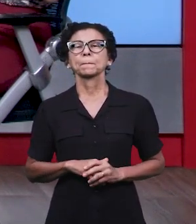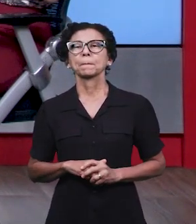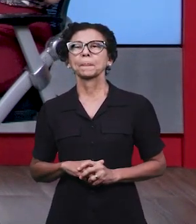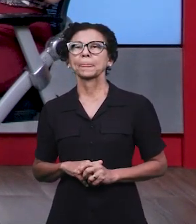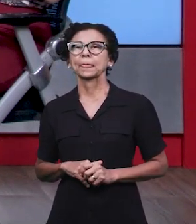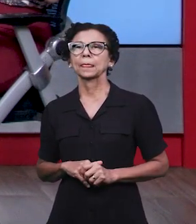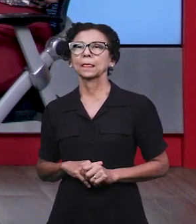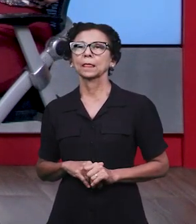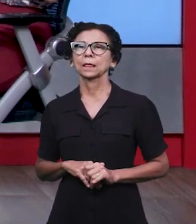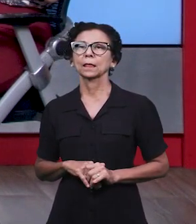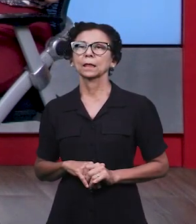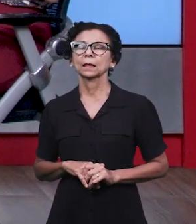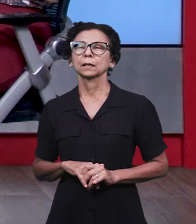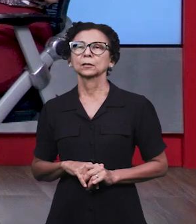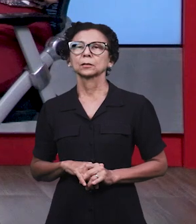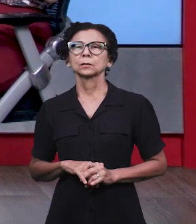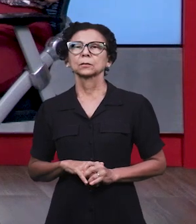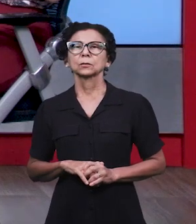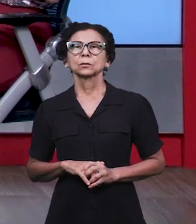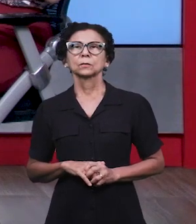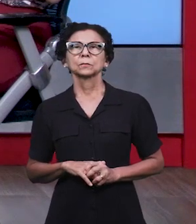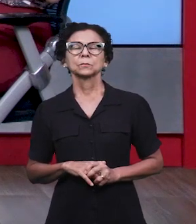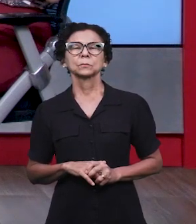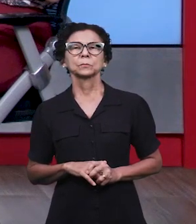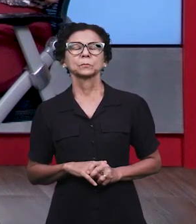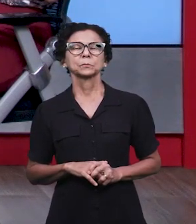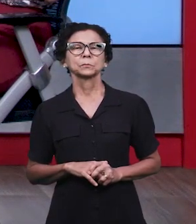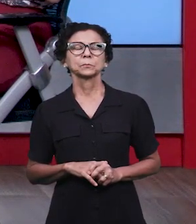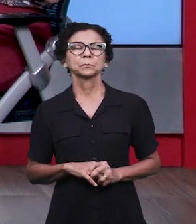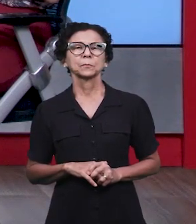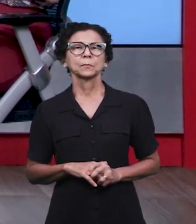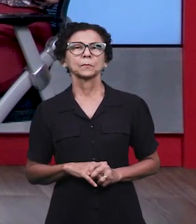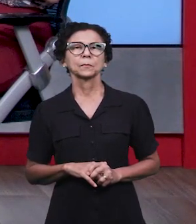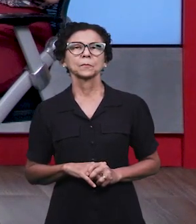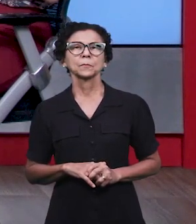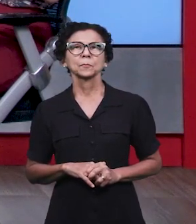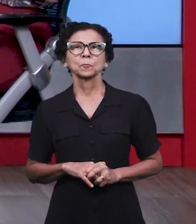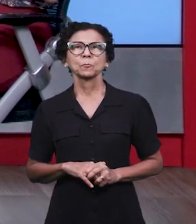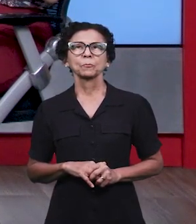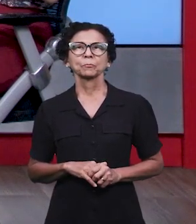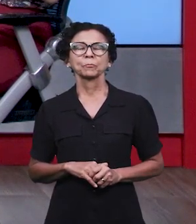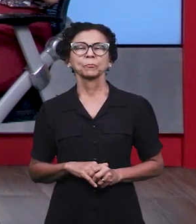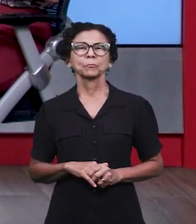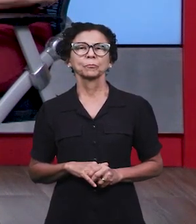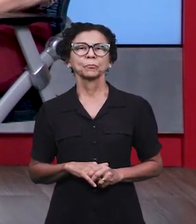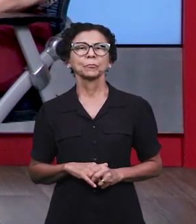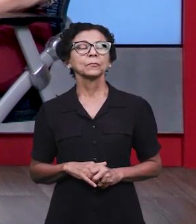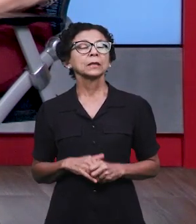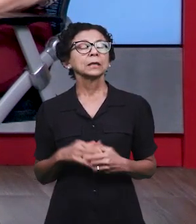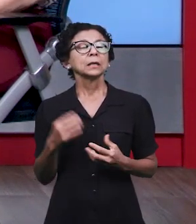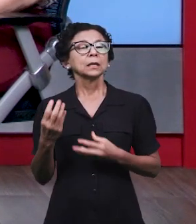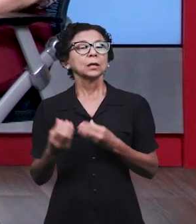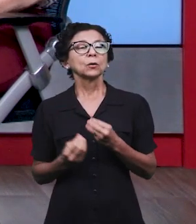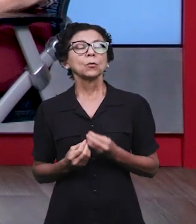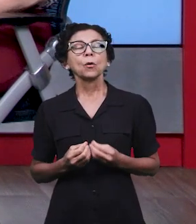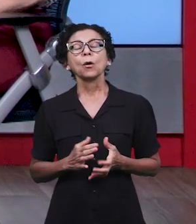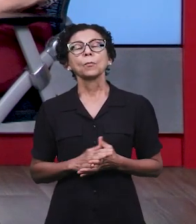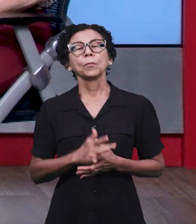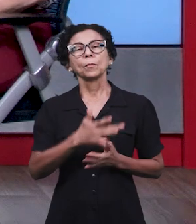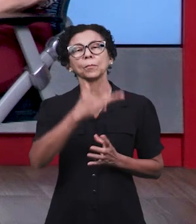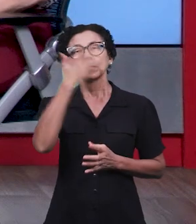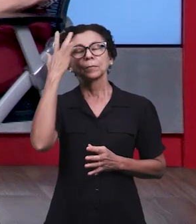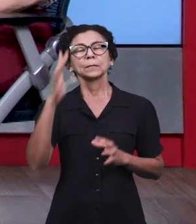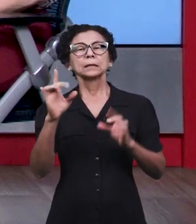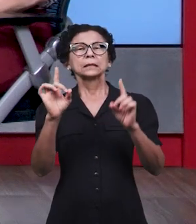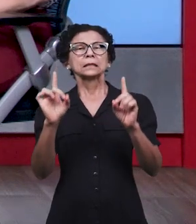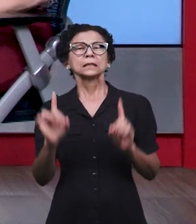senhora poderia explicar como funciona o benefício assistencial para pessoas com deficiência